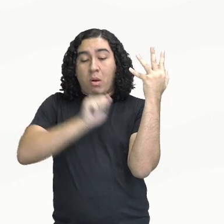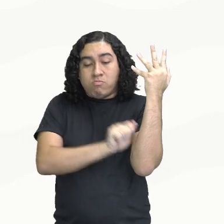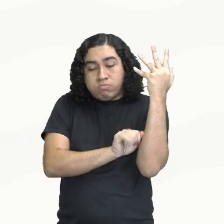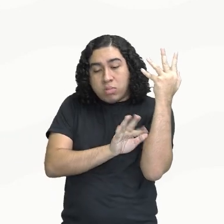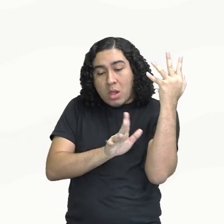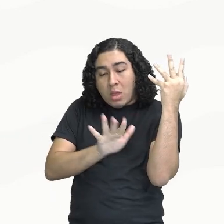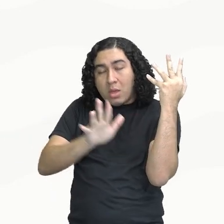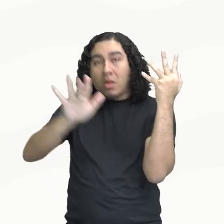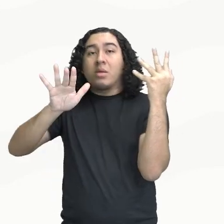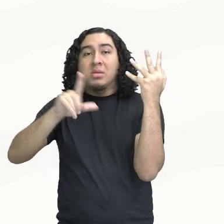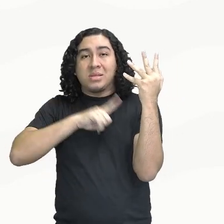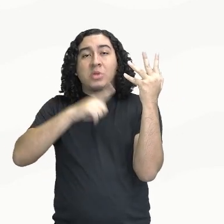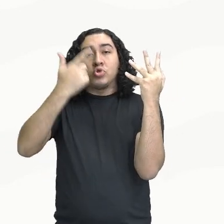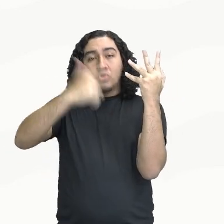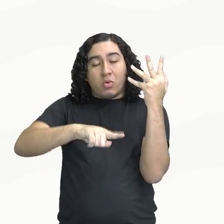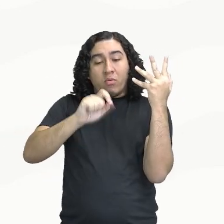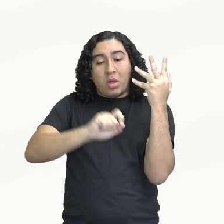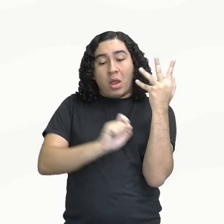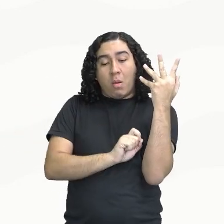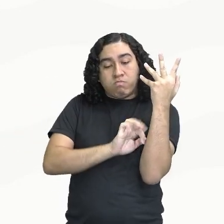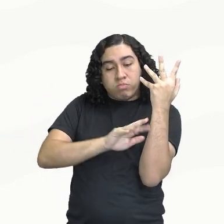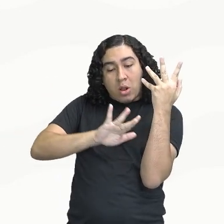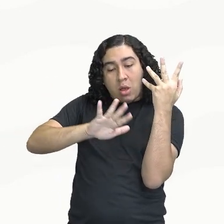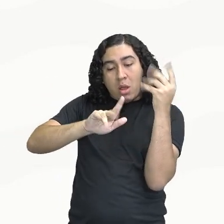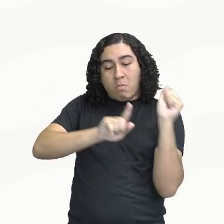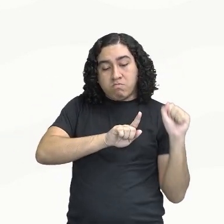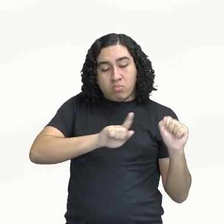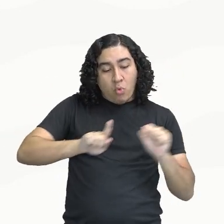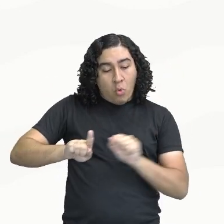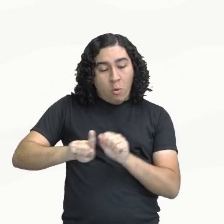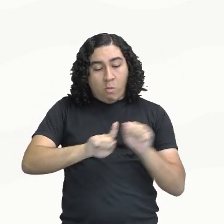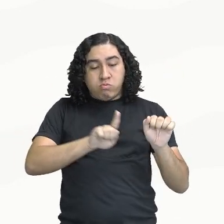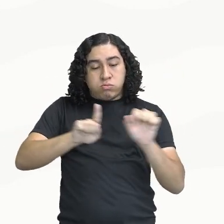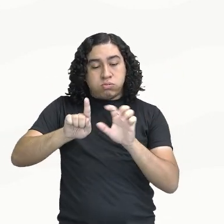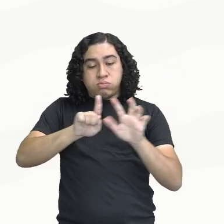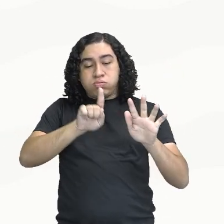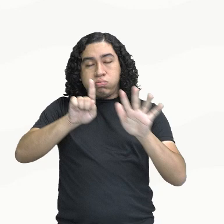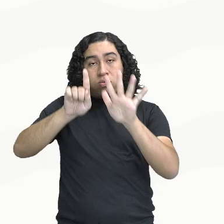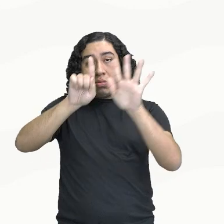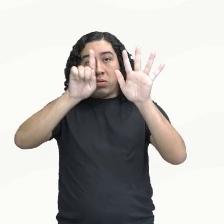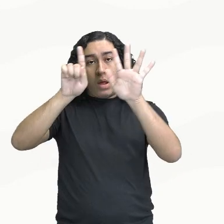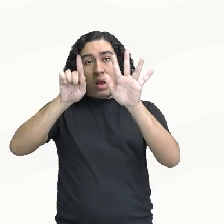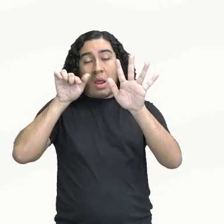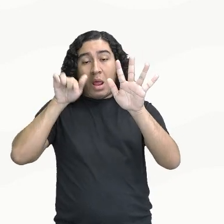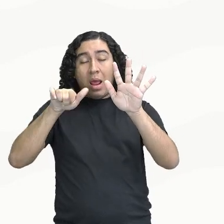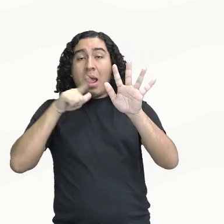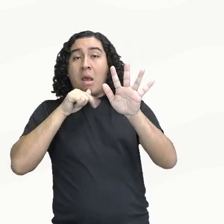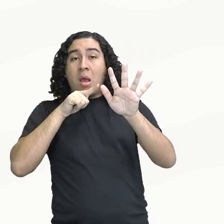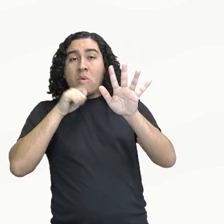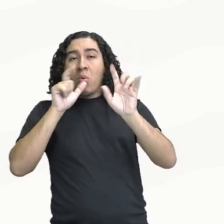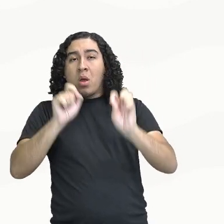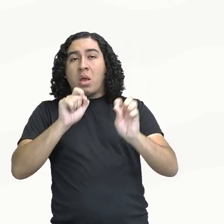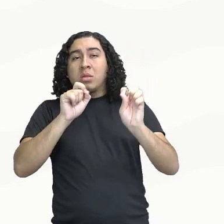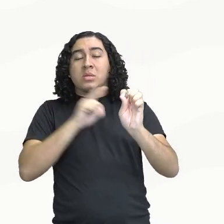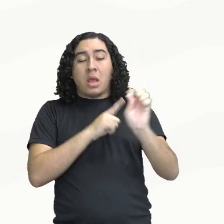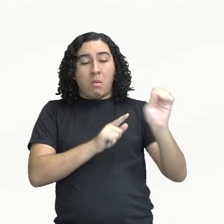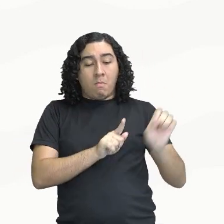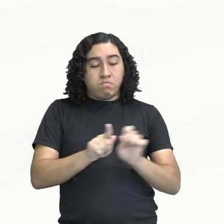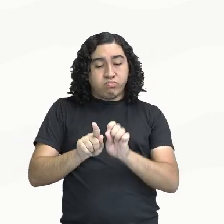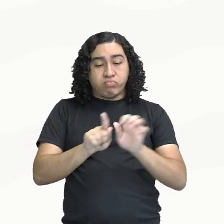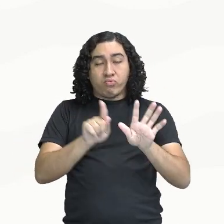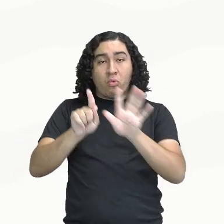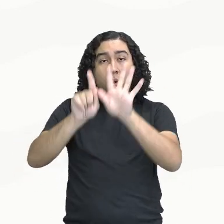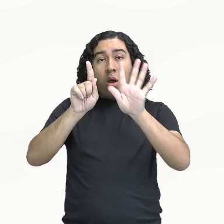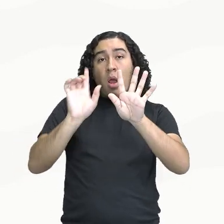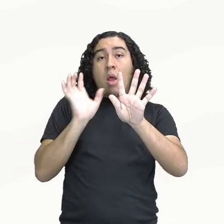vai percorrer, né, aí grandes distâncias. E essa água que é liberada para a